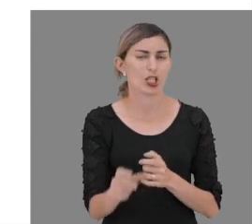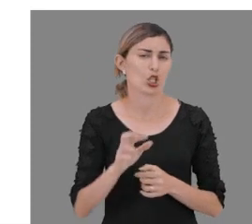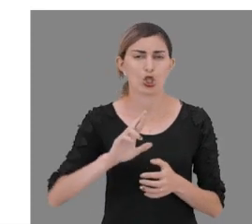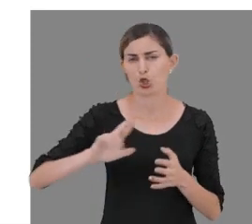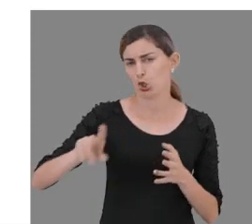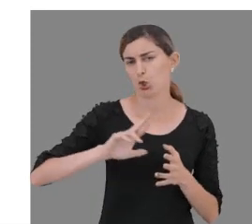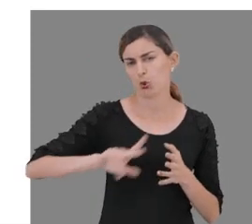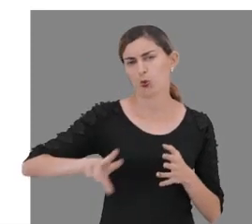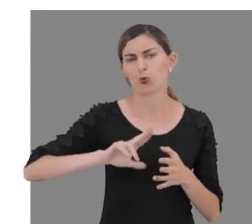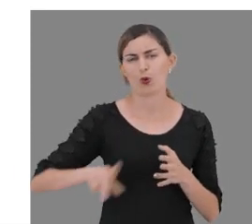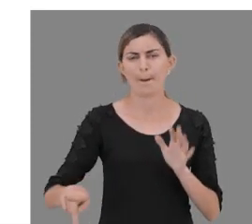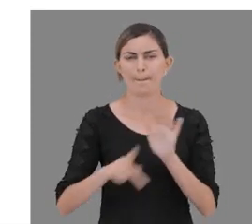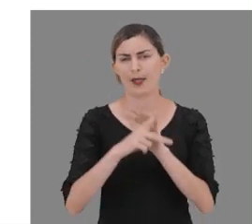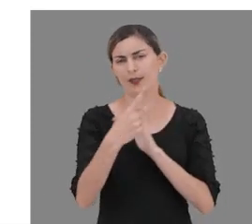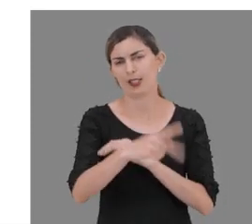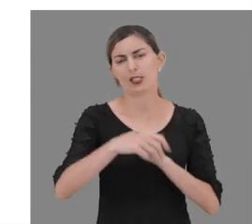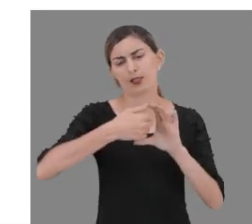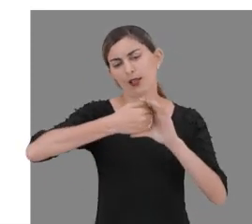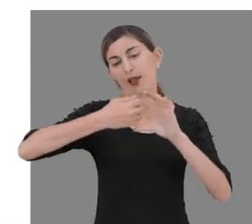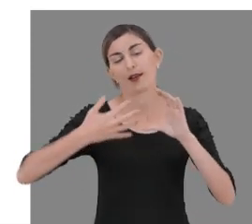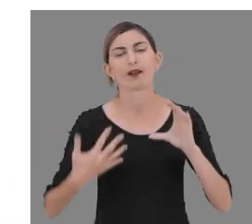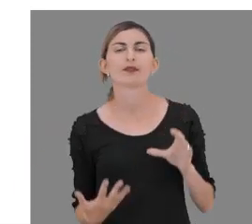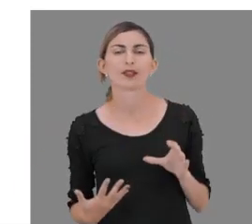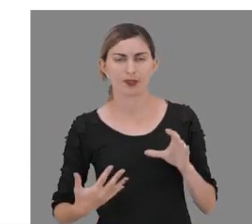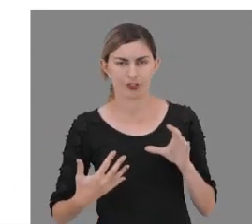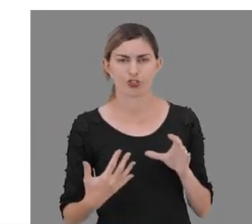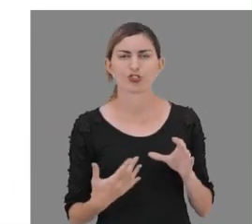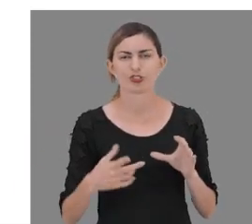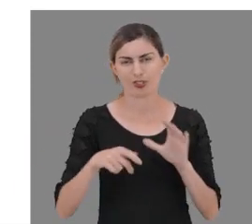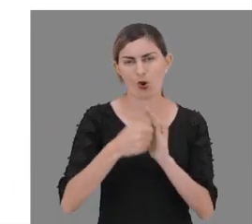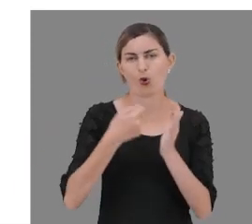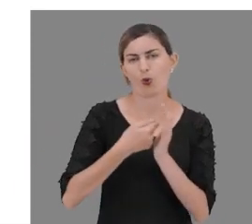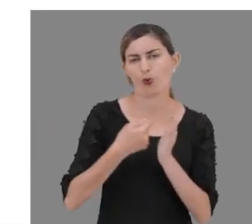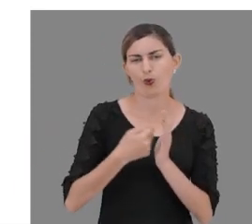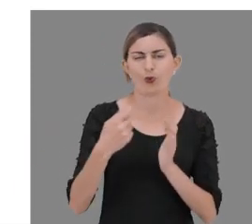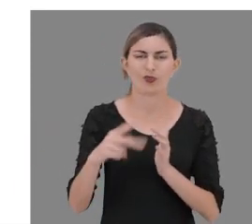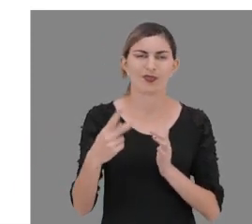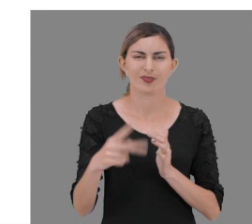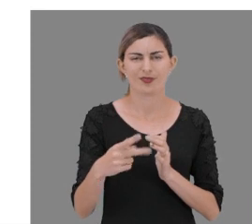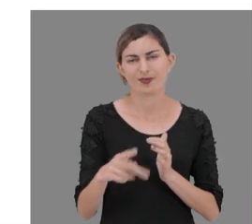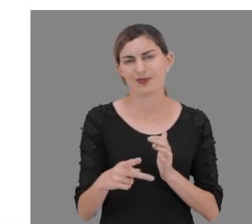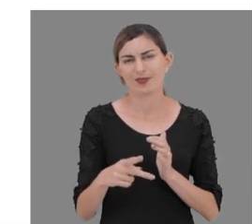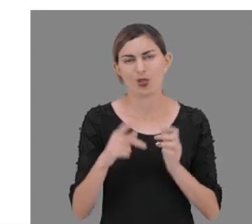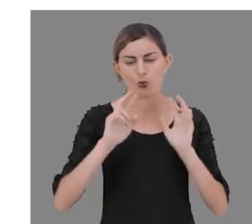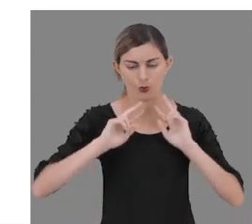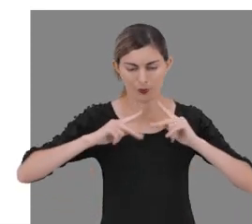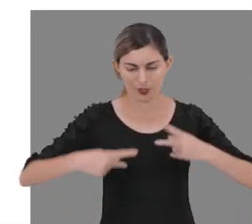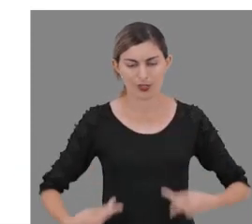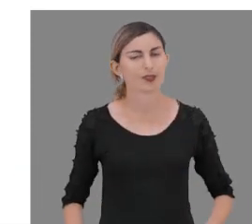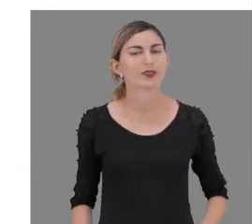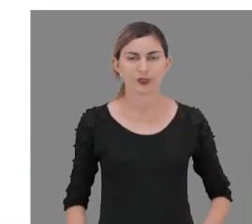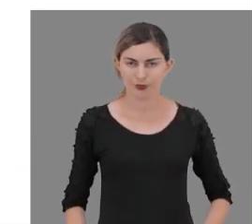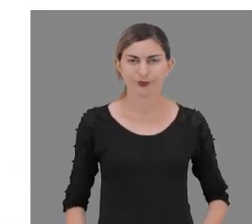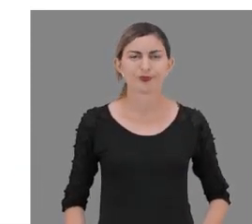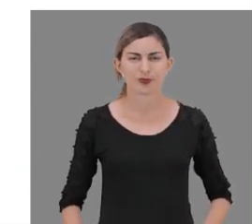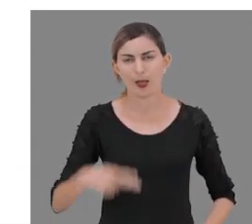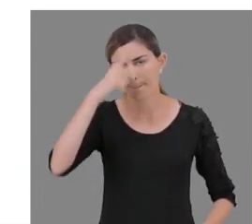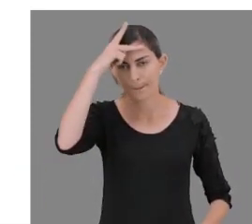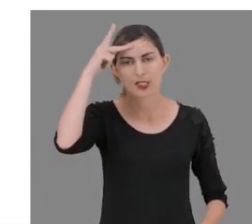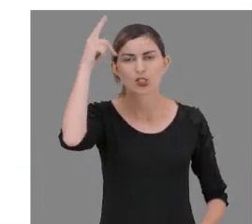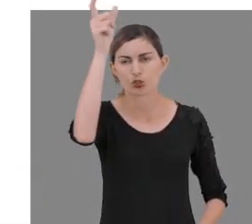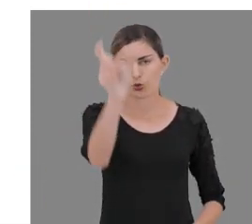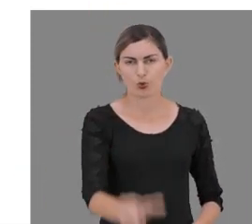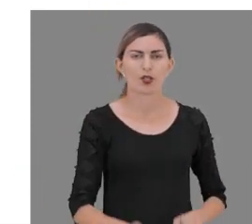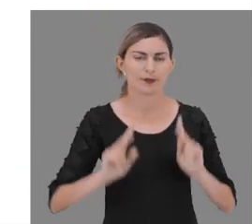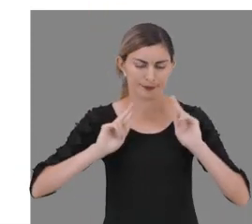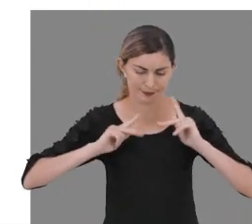um cliente, ele não faz parte das características que são inerentes ao ser